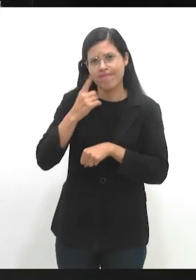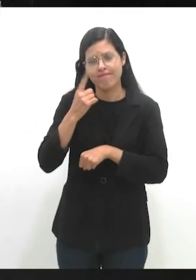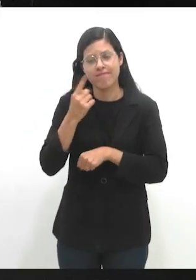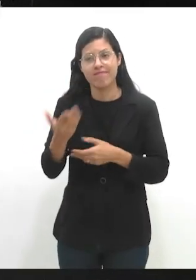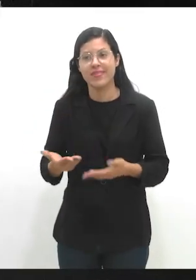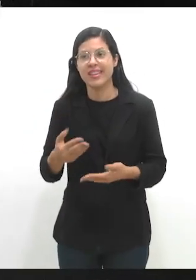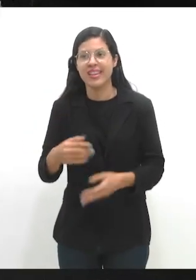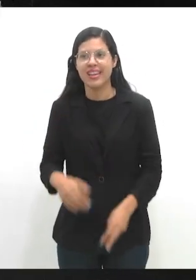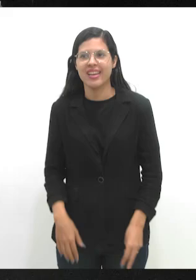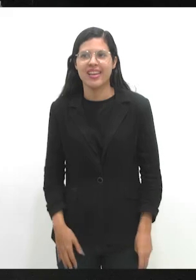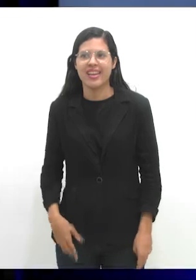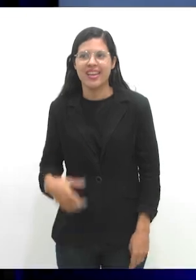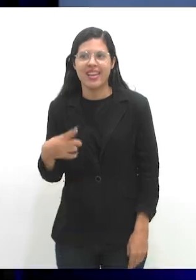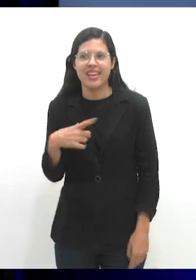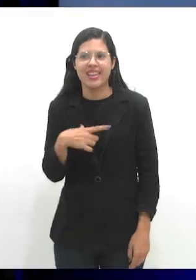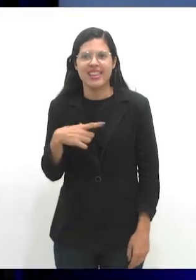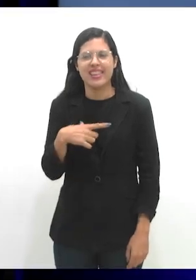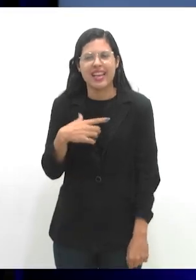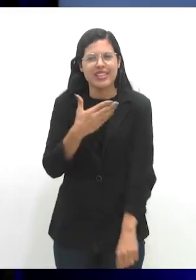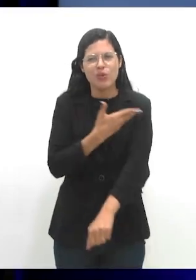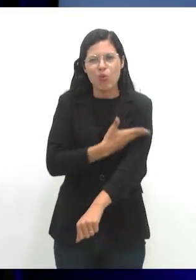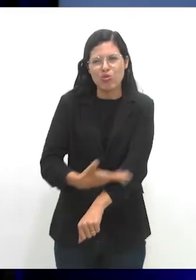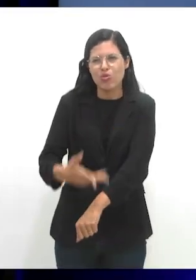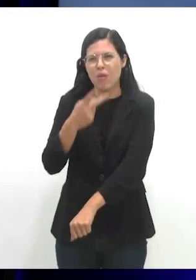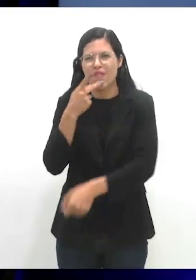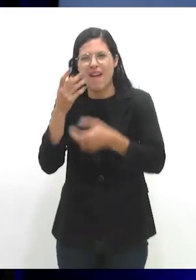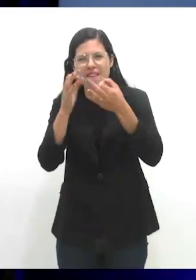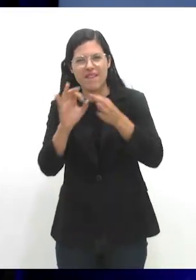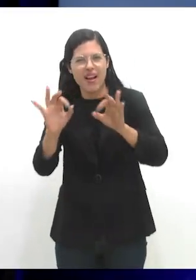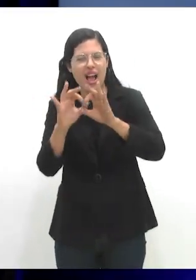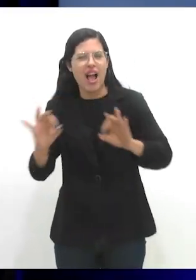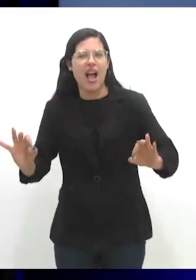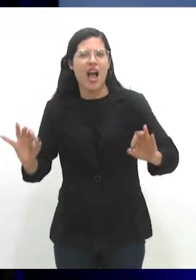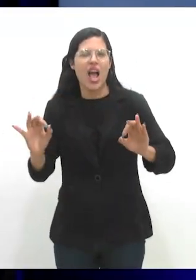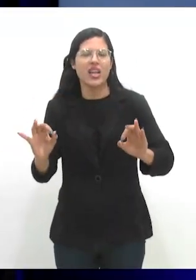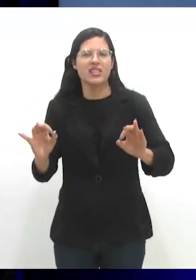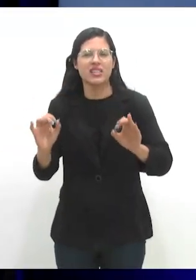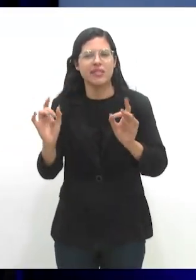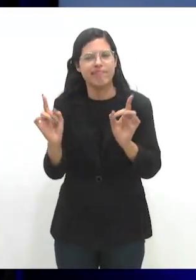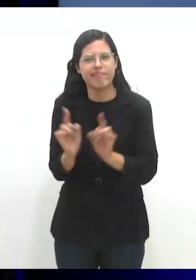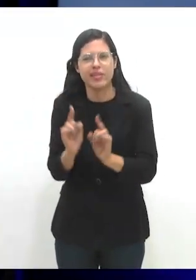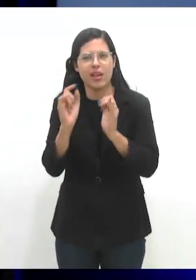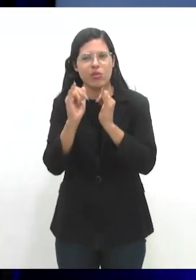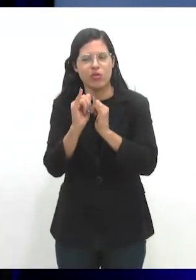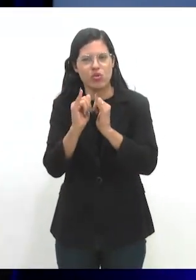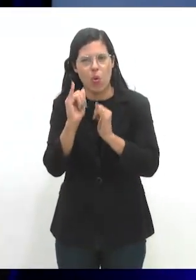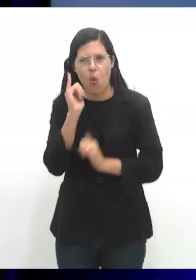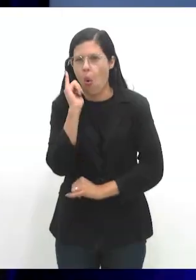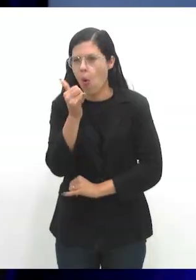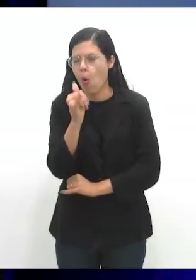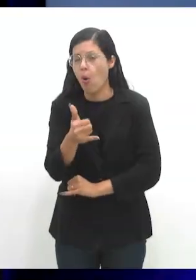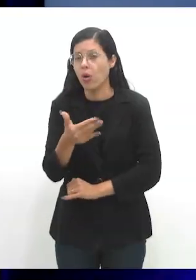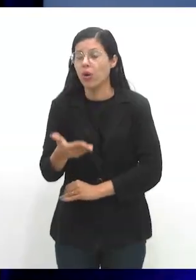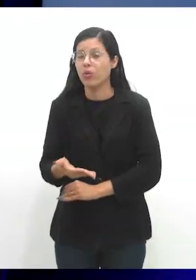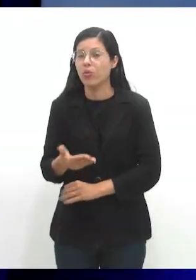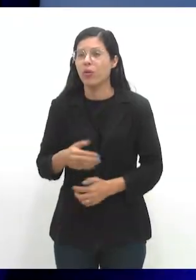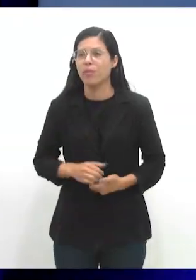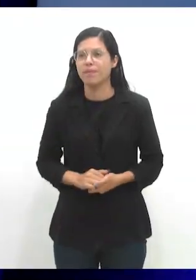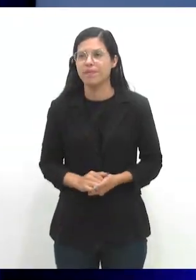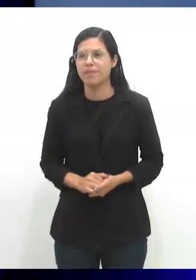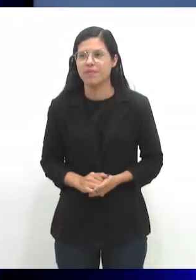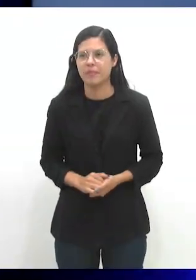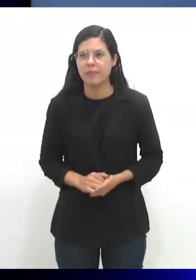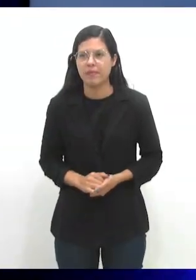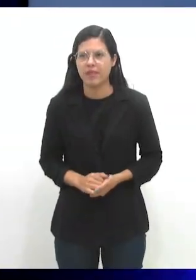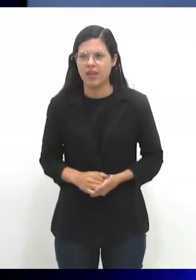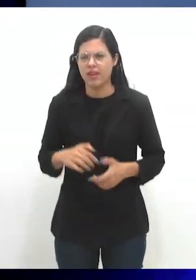tem mania de provérbios e ditados e pequenos contos que ele coleciona. Assim, e faz